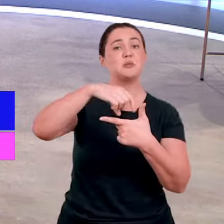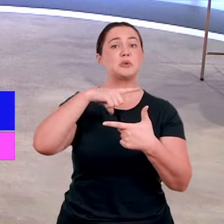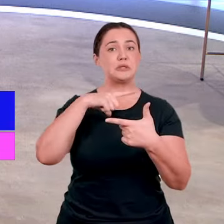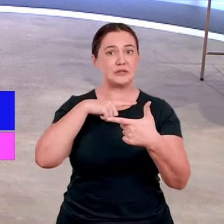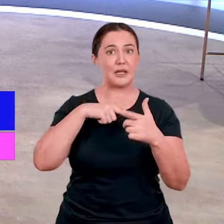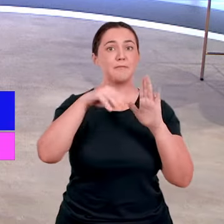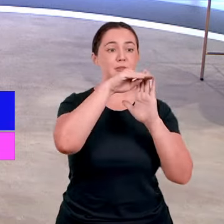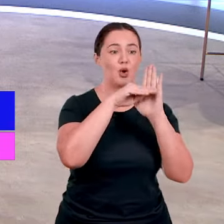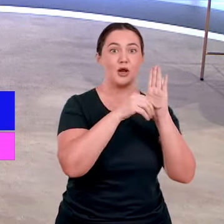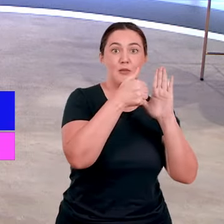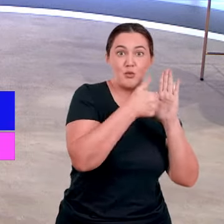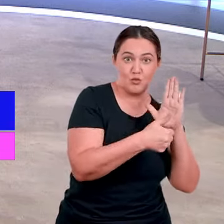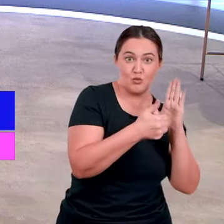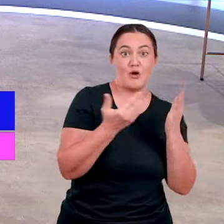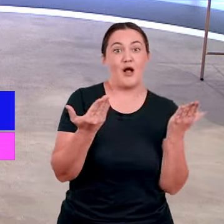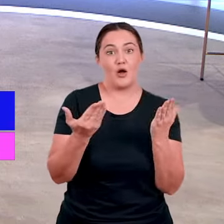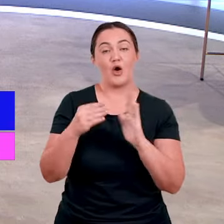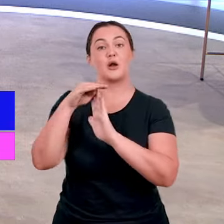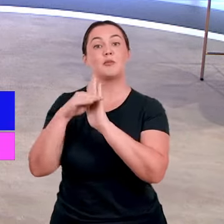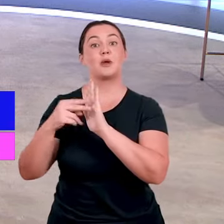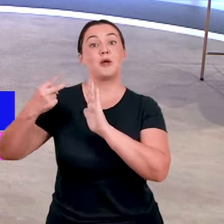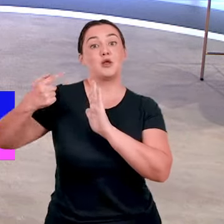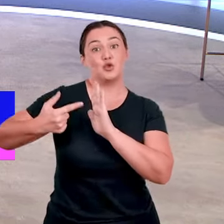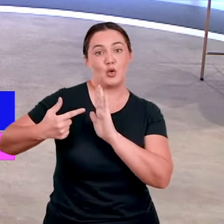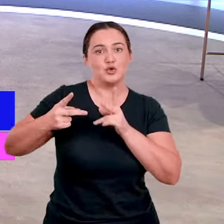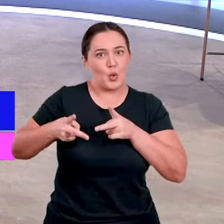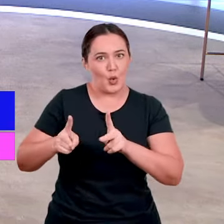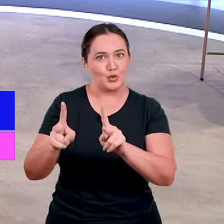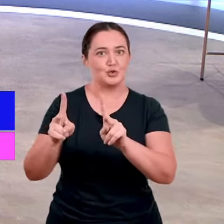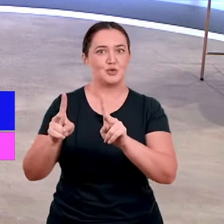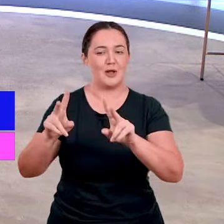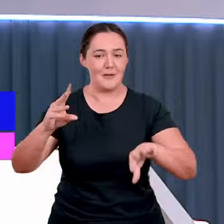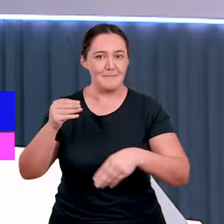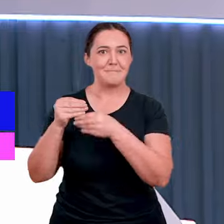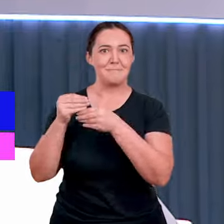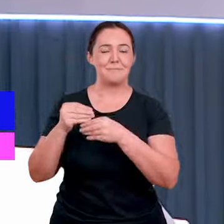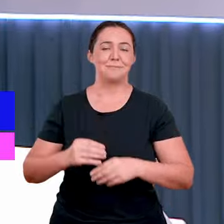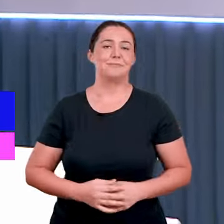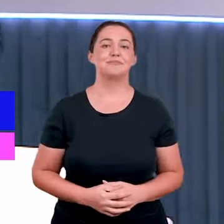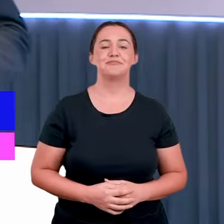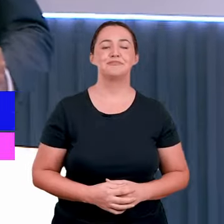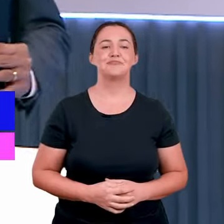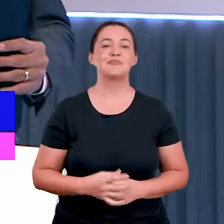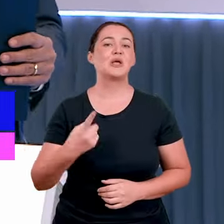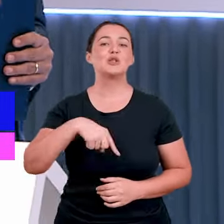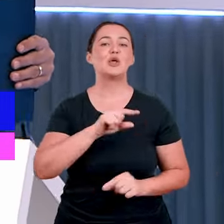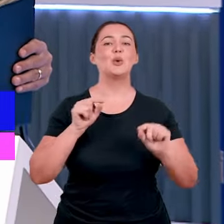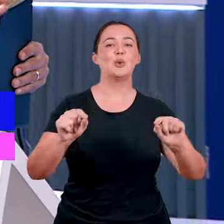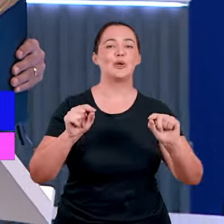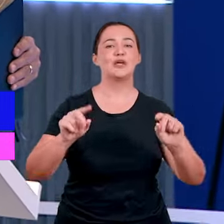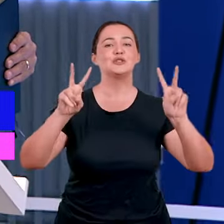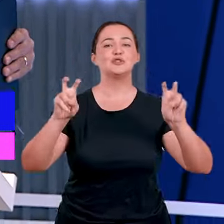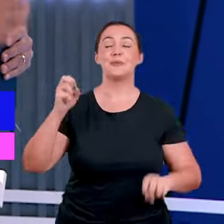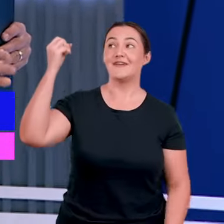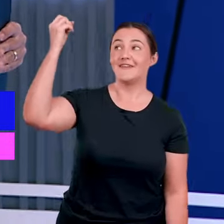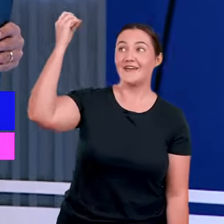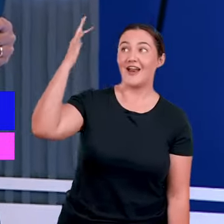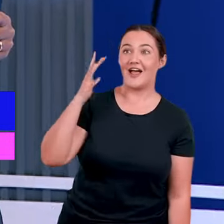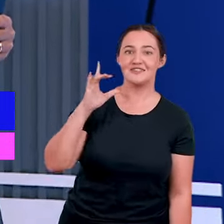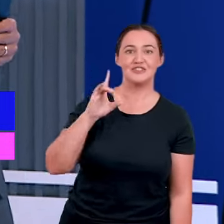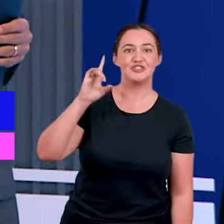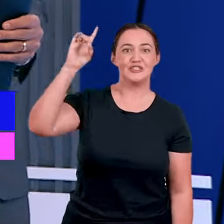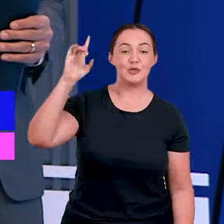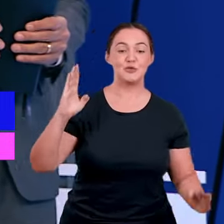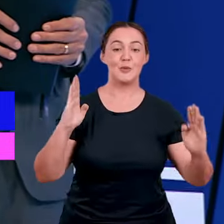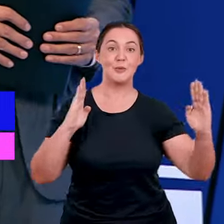eu vou avançar um pouco mais naquilo que nós conversamos. Estamos tratando sobre a graça de Deus